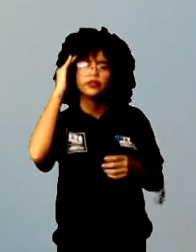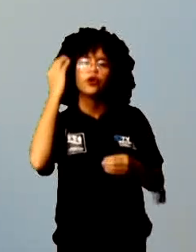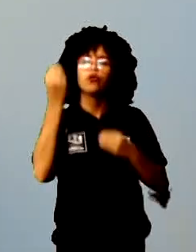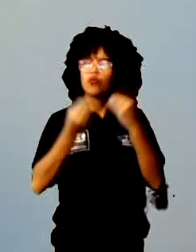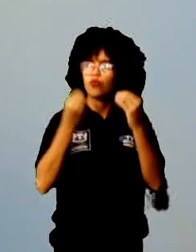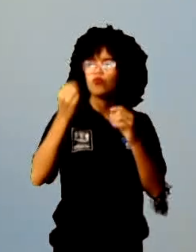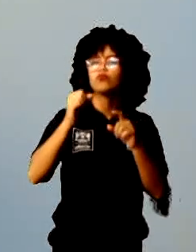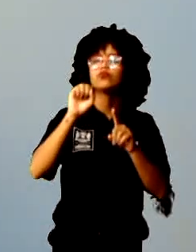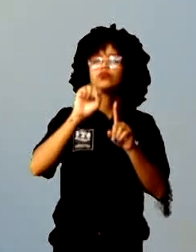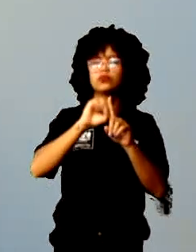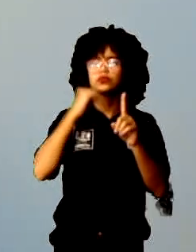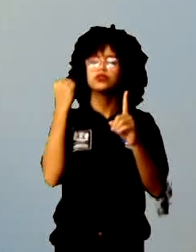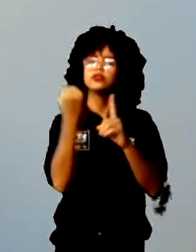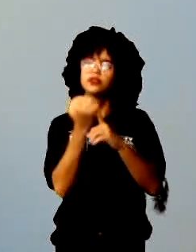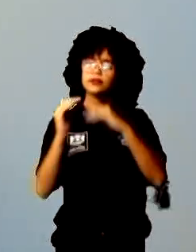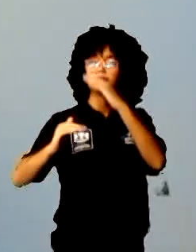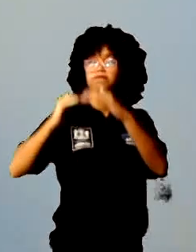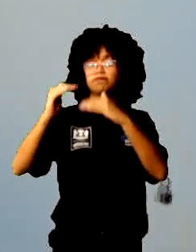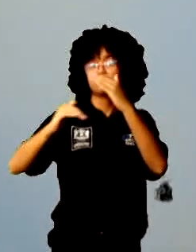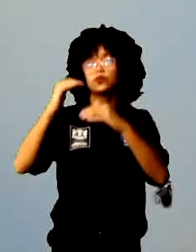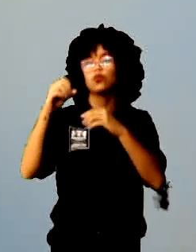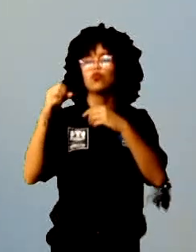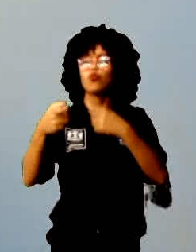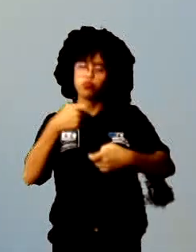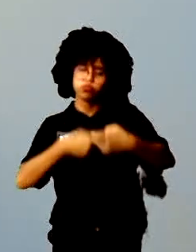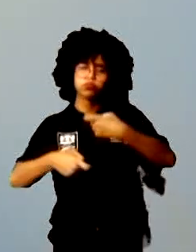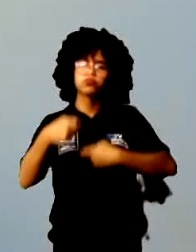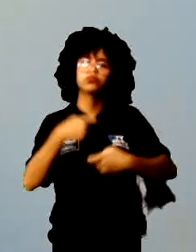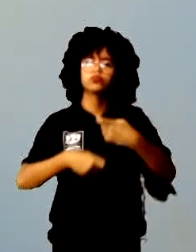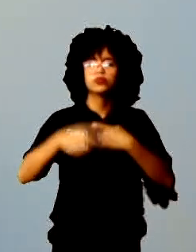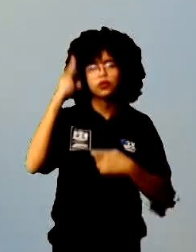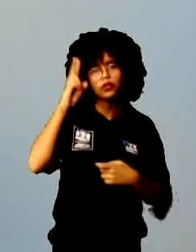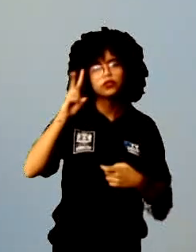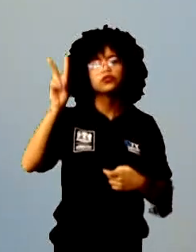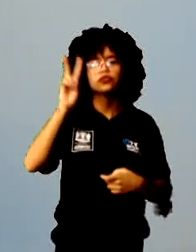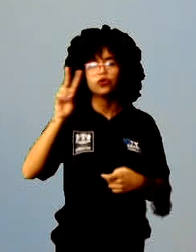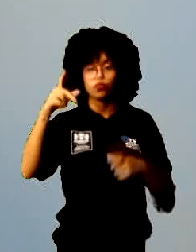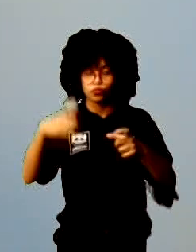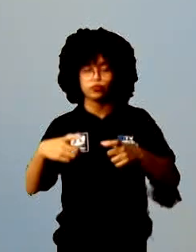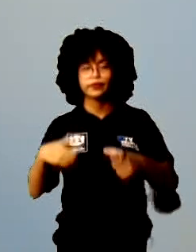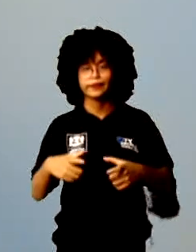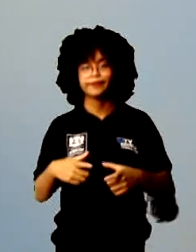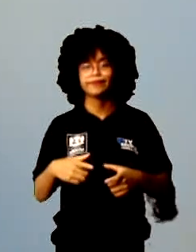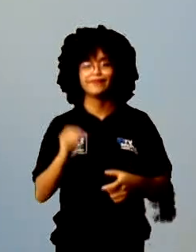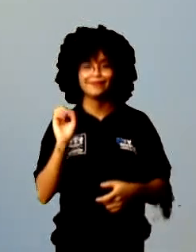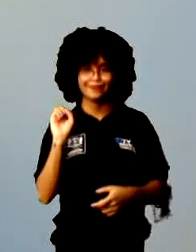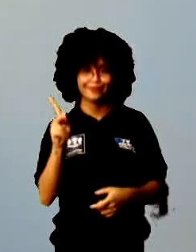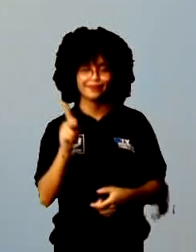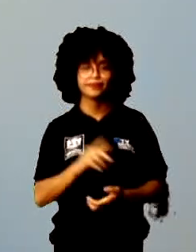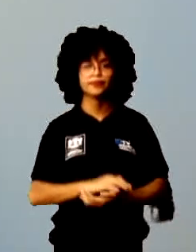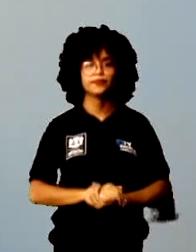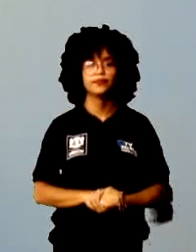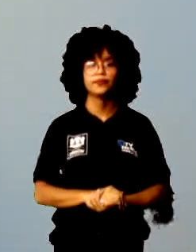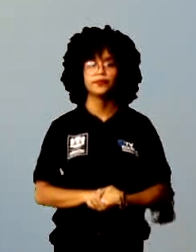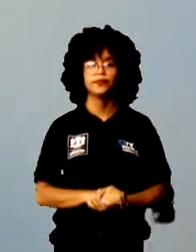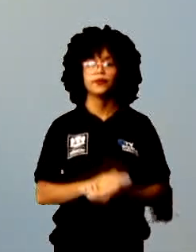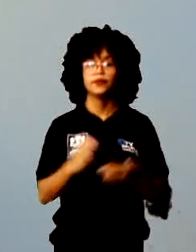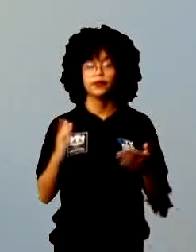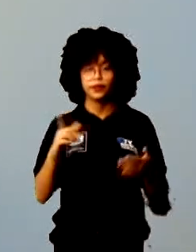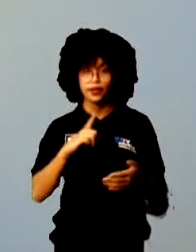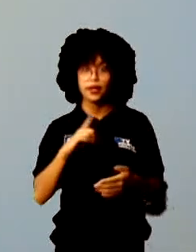como a sociedade desenvolveu como a economia como a história desenvolveu ali naquele local Tá certo e aí